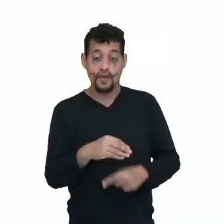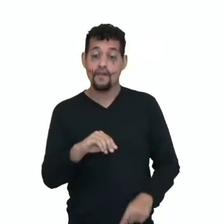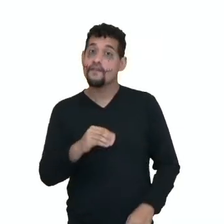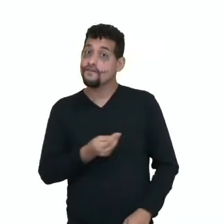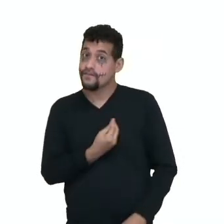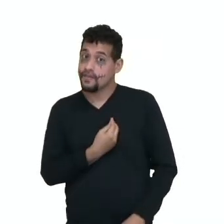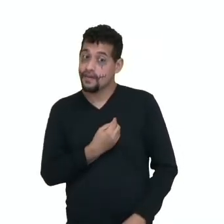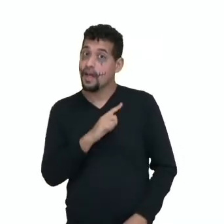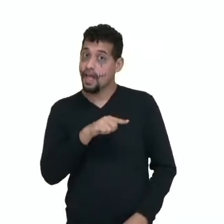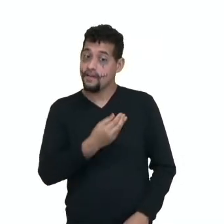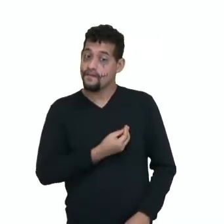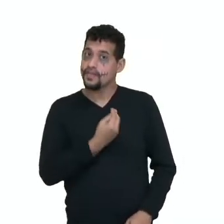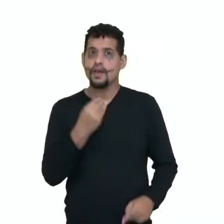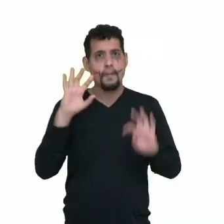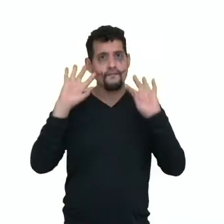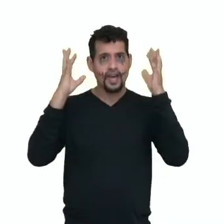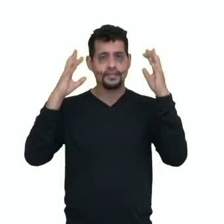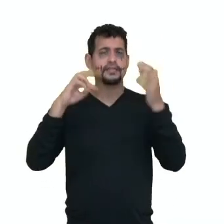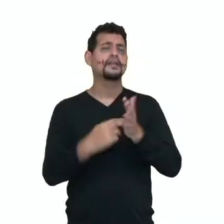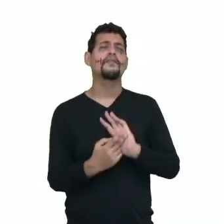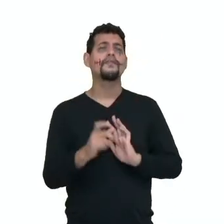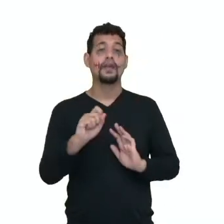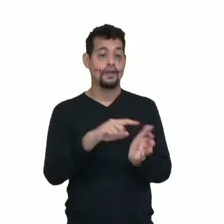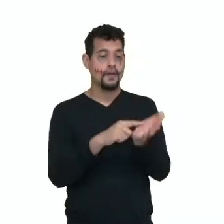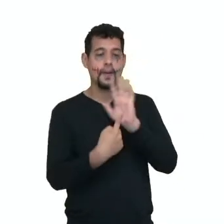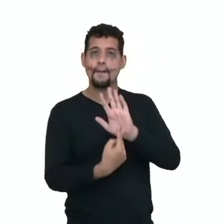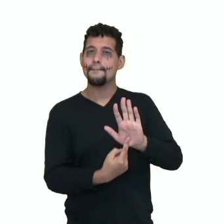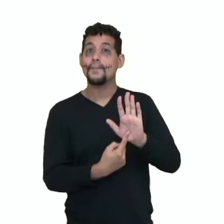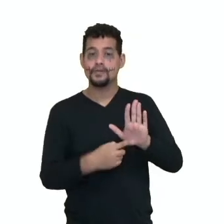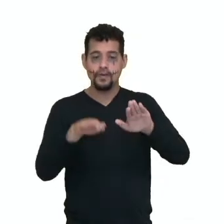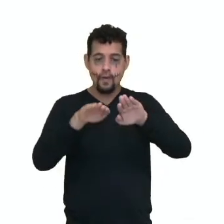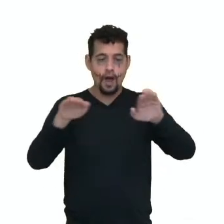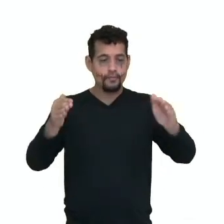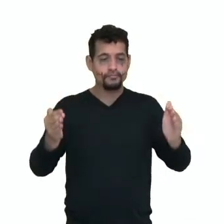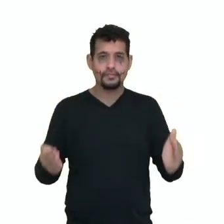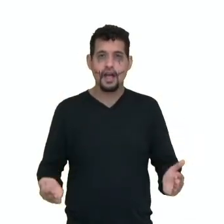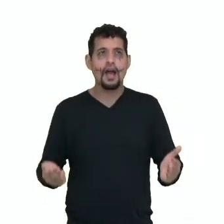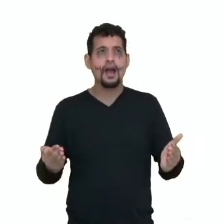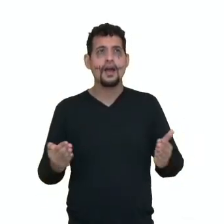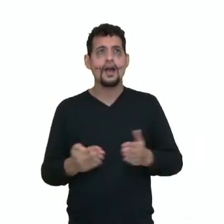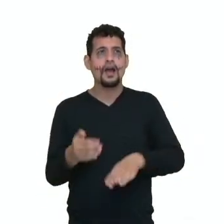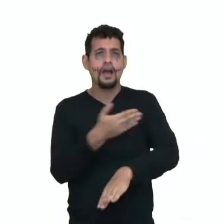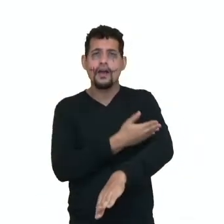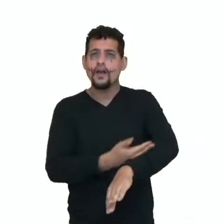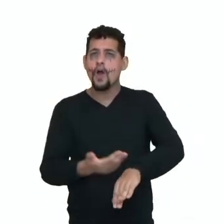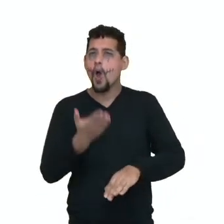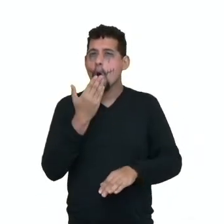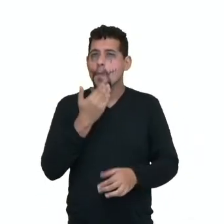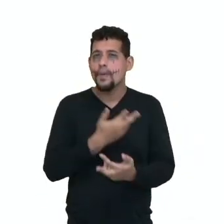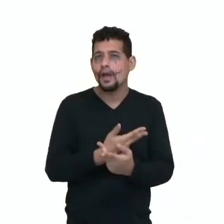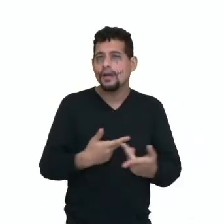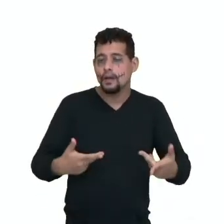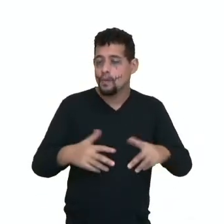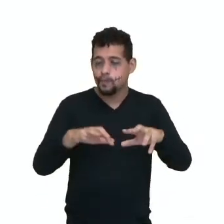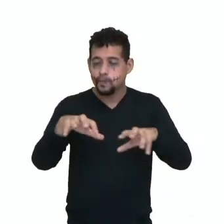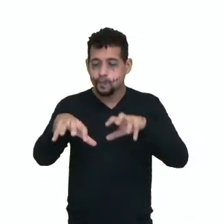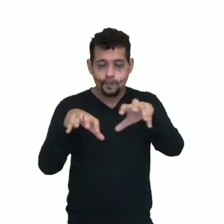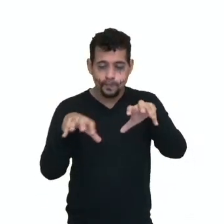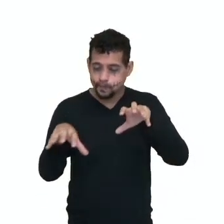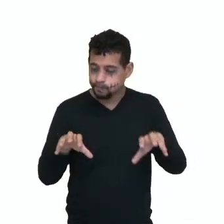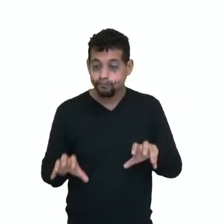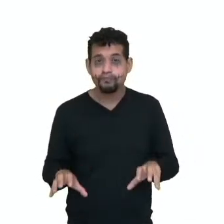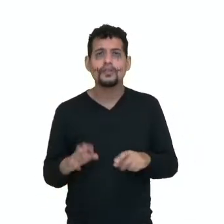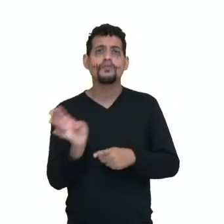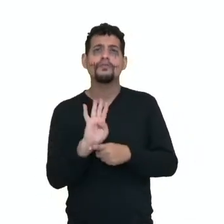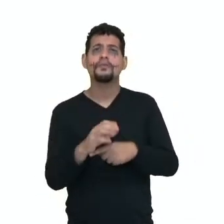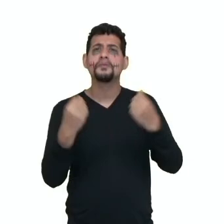Vida é uma Festa, vai aparecer um altar. É um costume ter esse altar. E ó, nesse filme, o